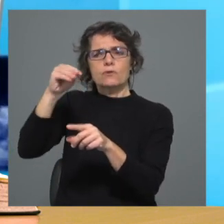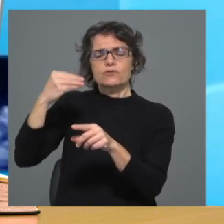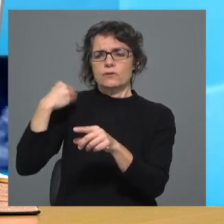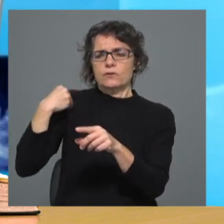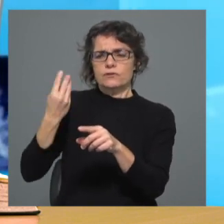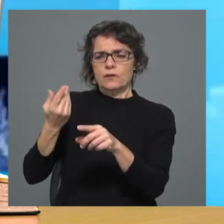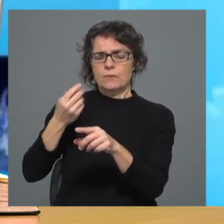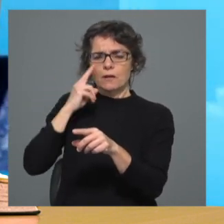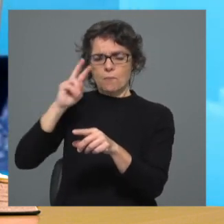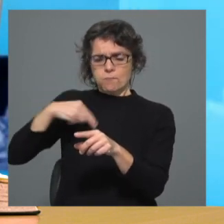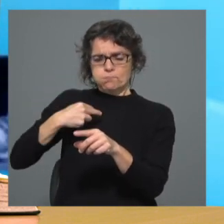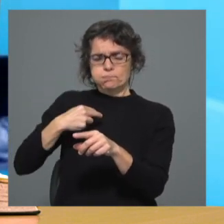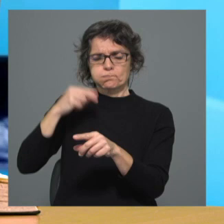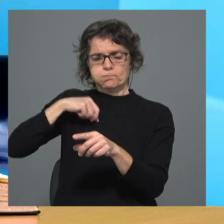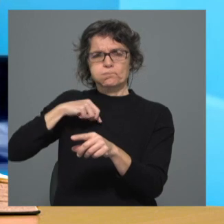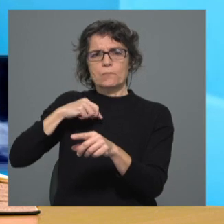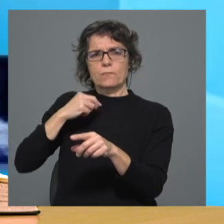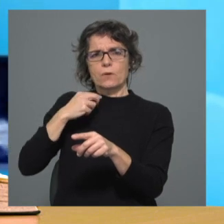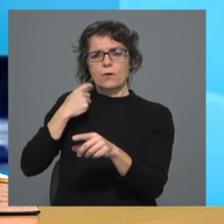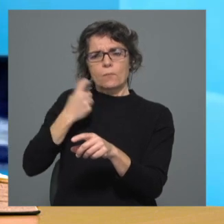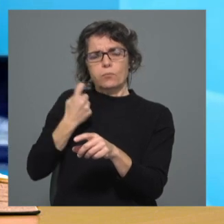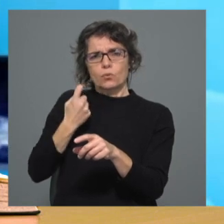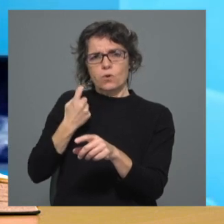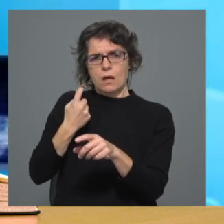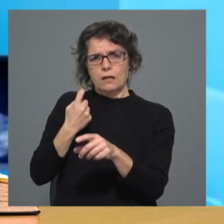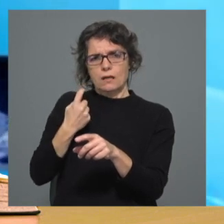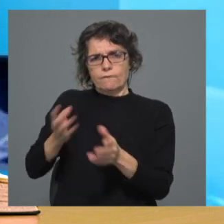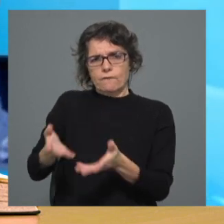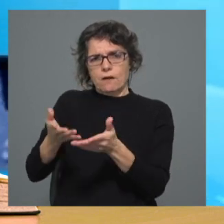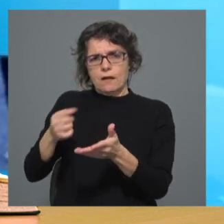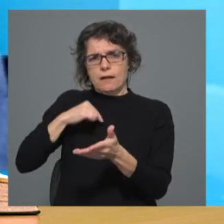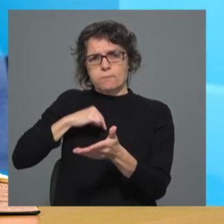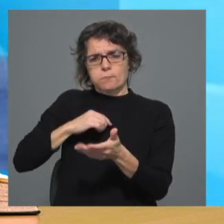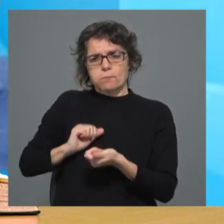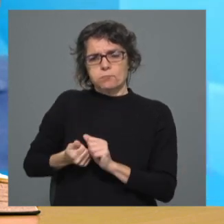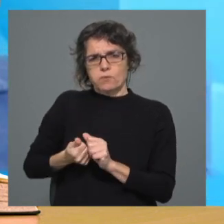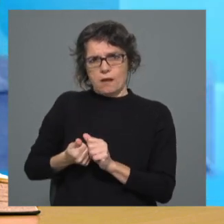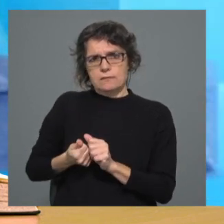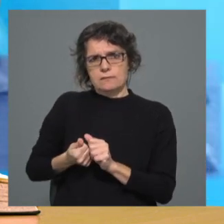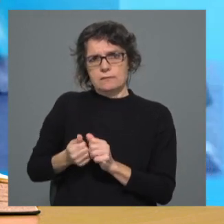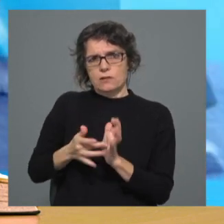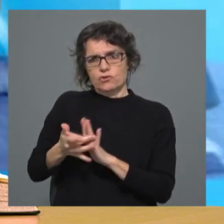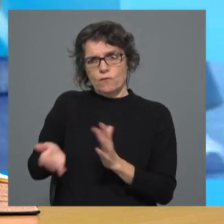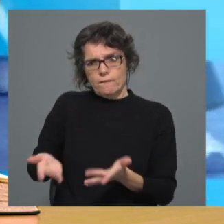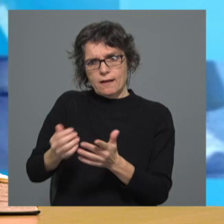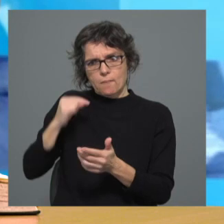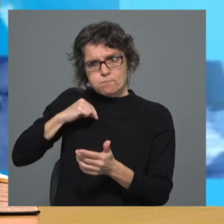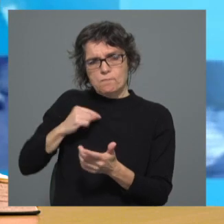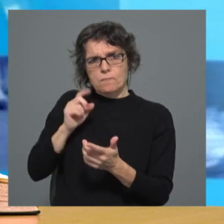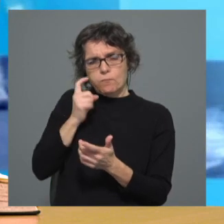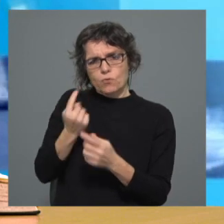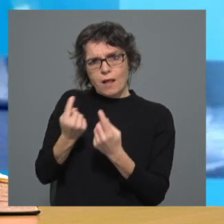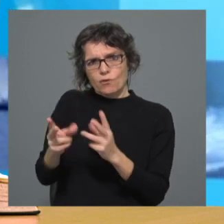motivar, é tal proposta de mudança de sentido, procura de novo sentido.